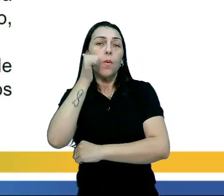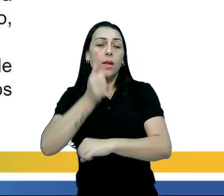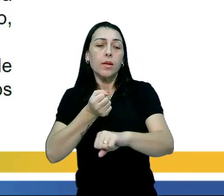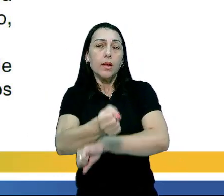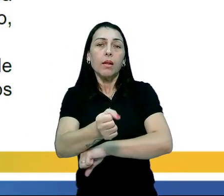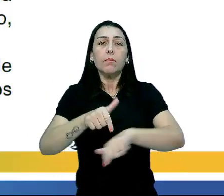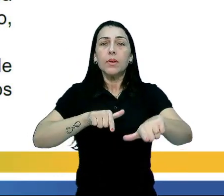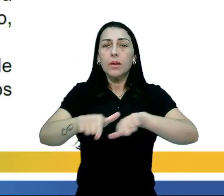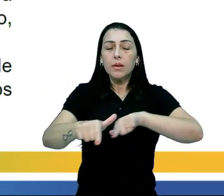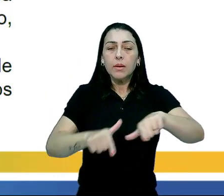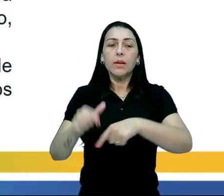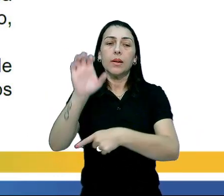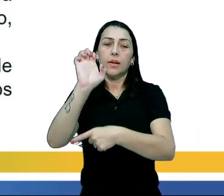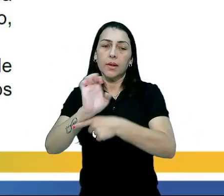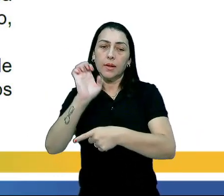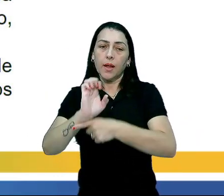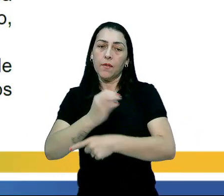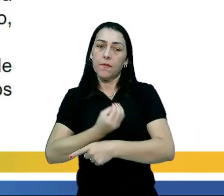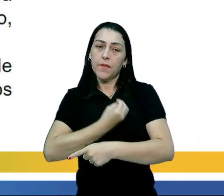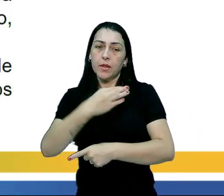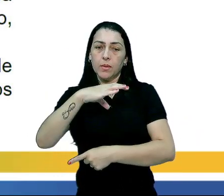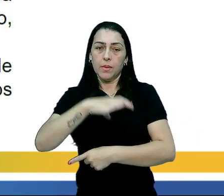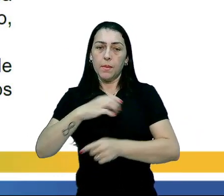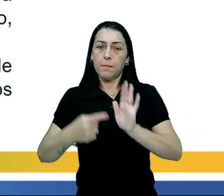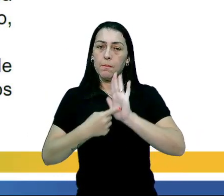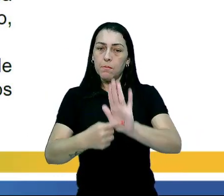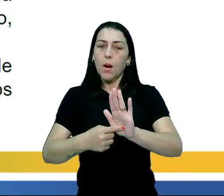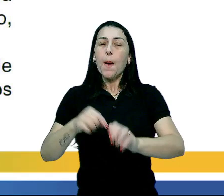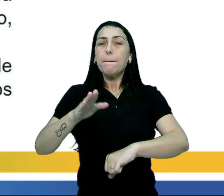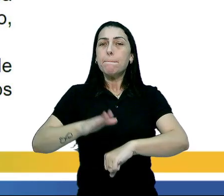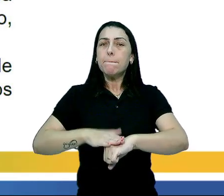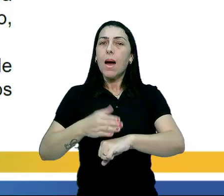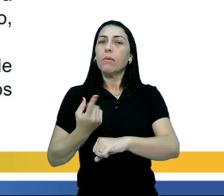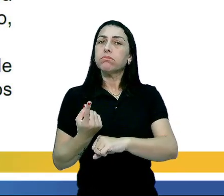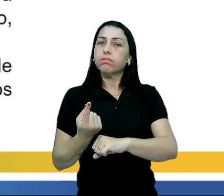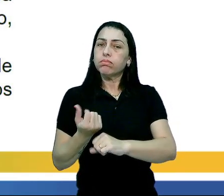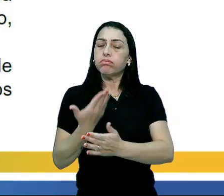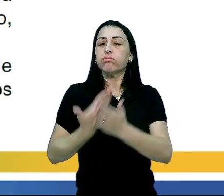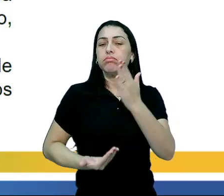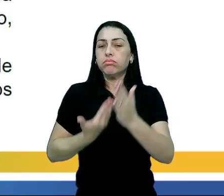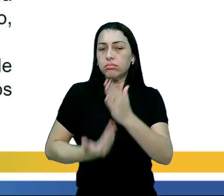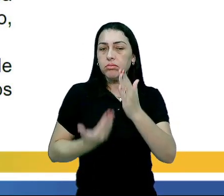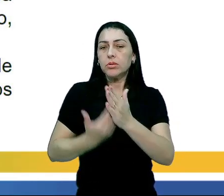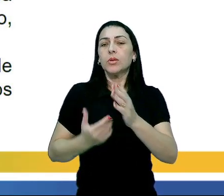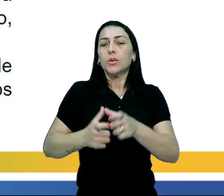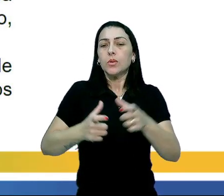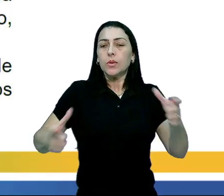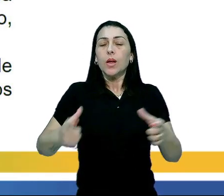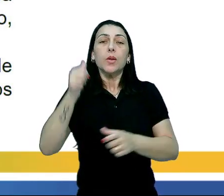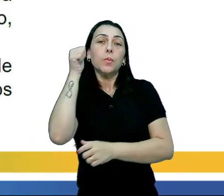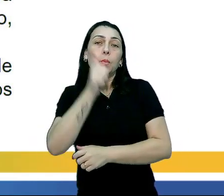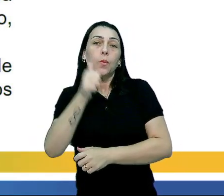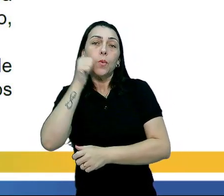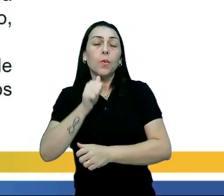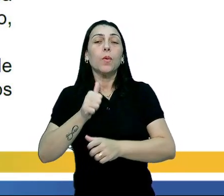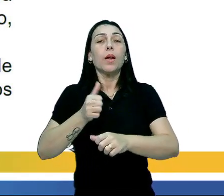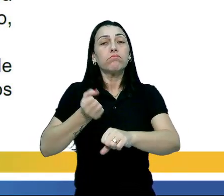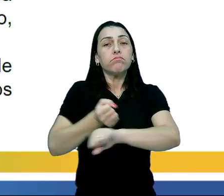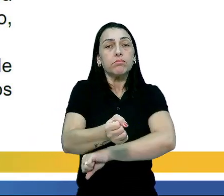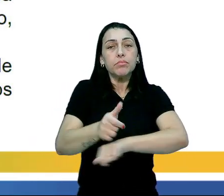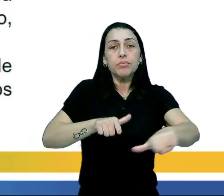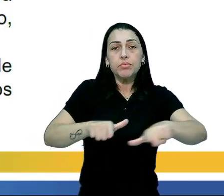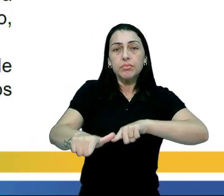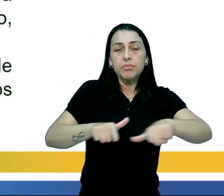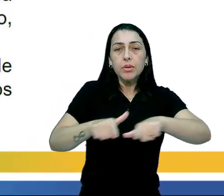feminina. Letra E. A vida urbana apresenta maior custo, um número crescente de mulheres no mercado de